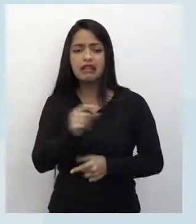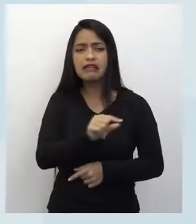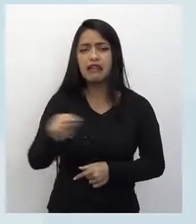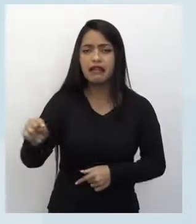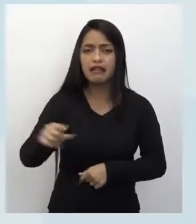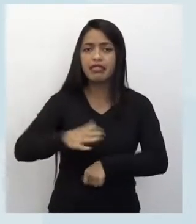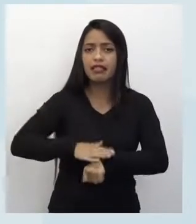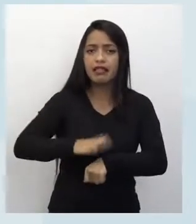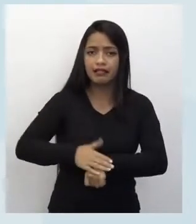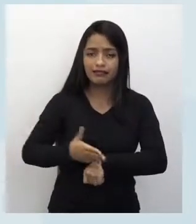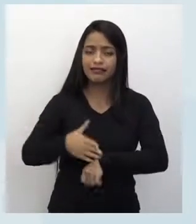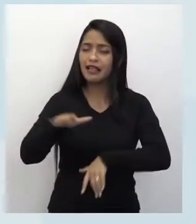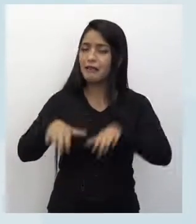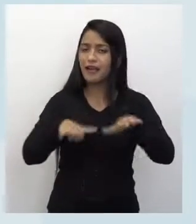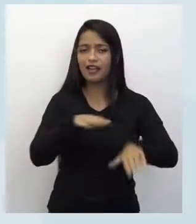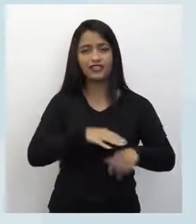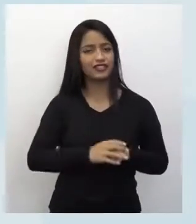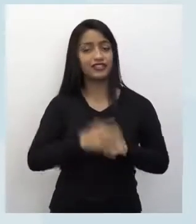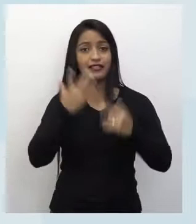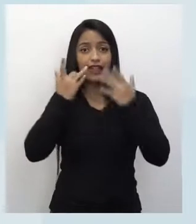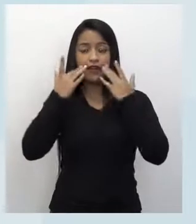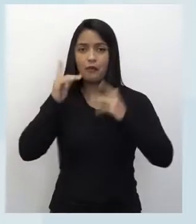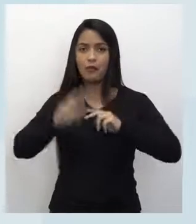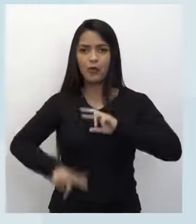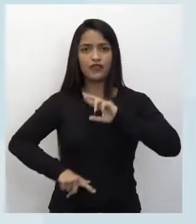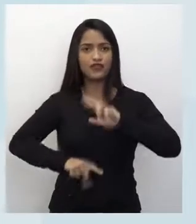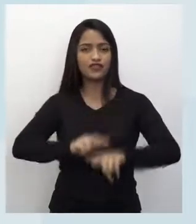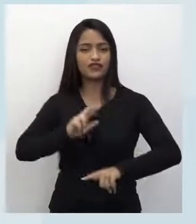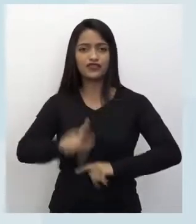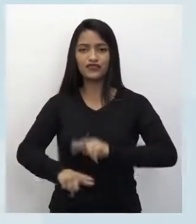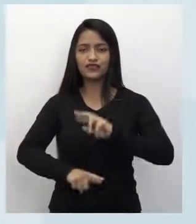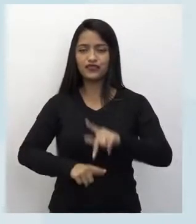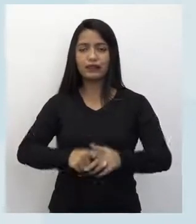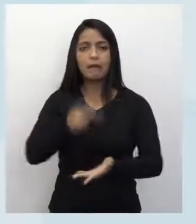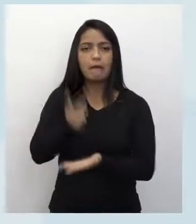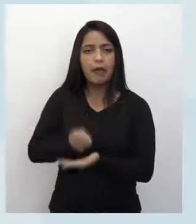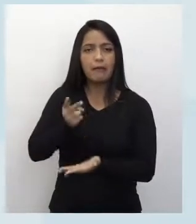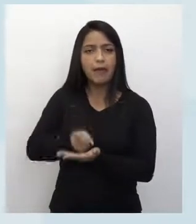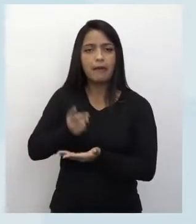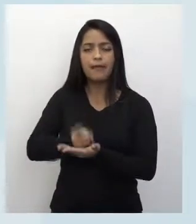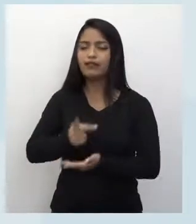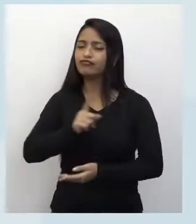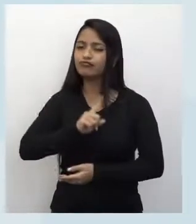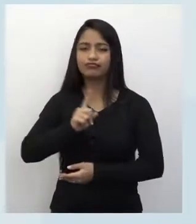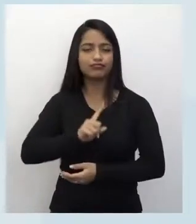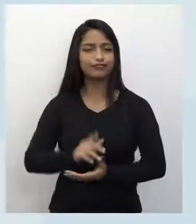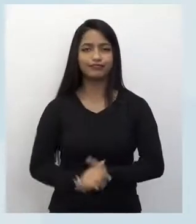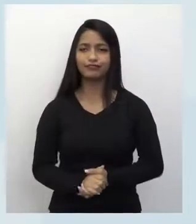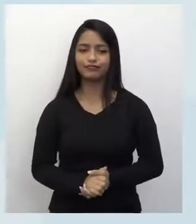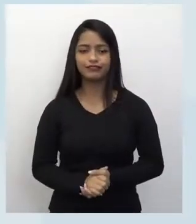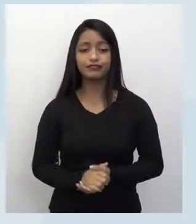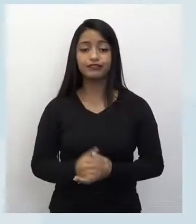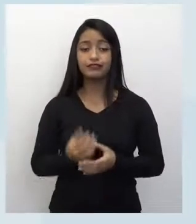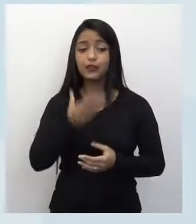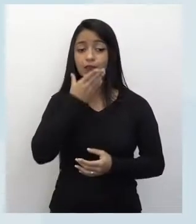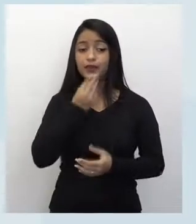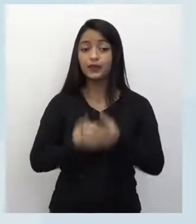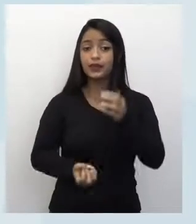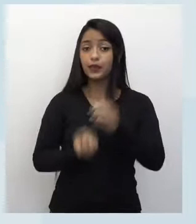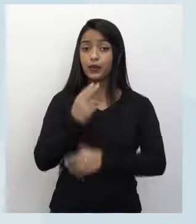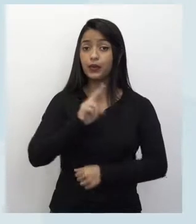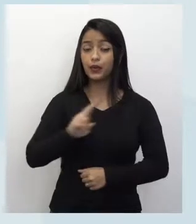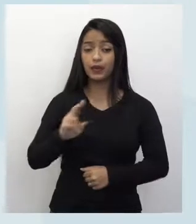esses elementos, eles são sempre diferentes. Então, eles procuram nunca repetir um espetáculo. Fundado por Carles